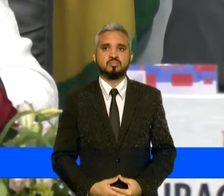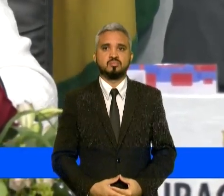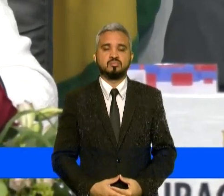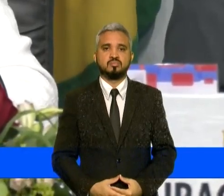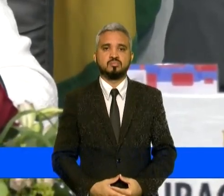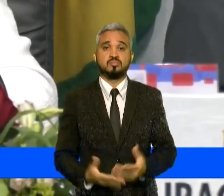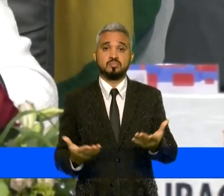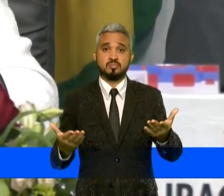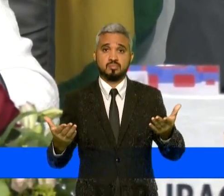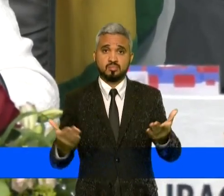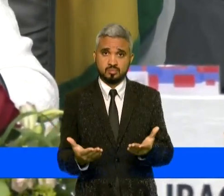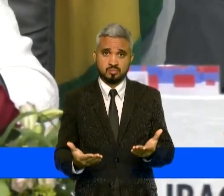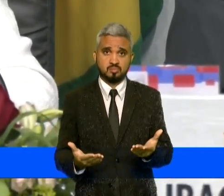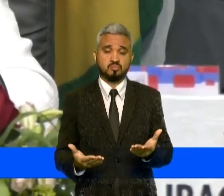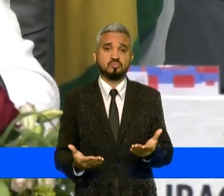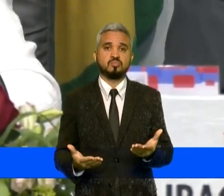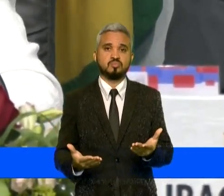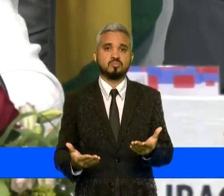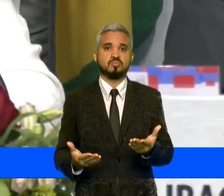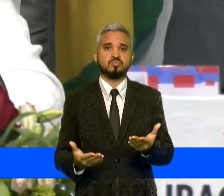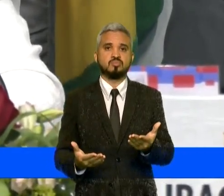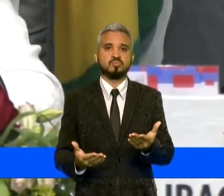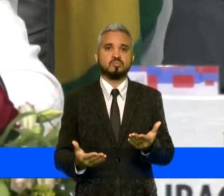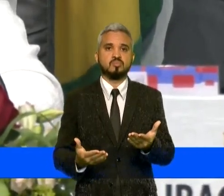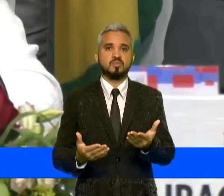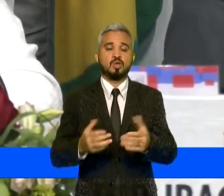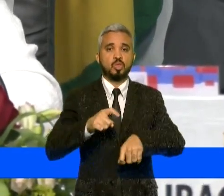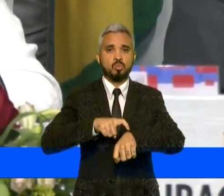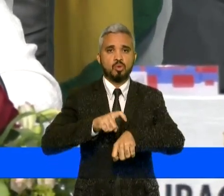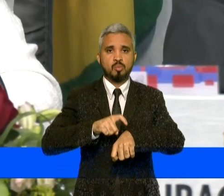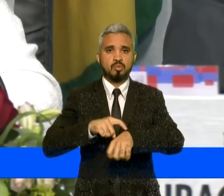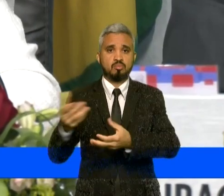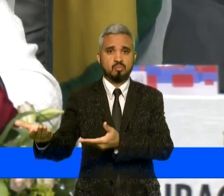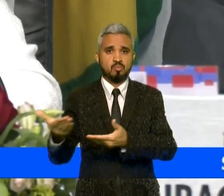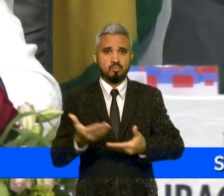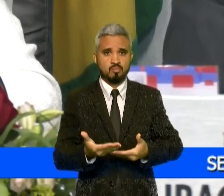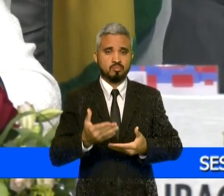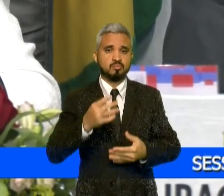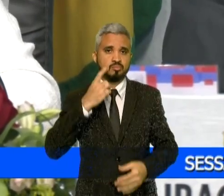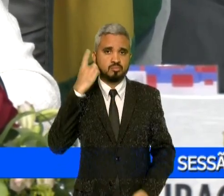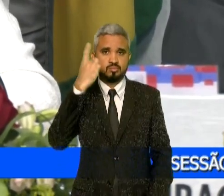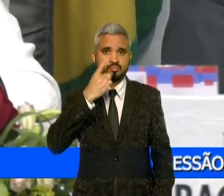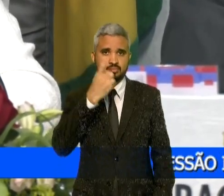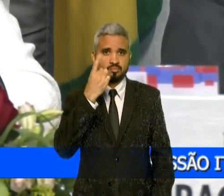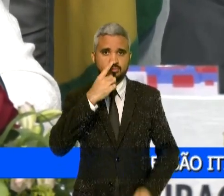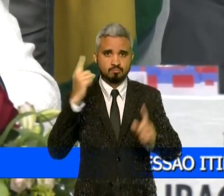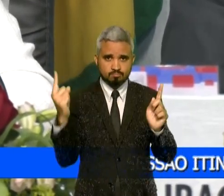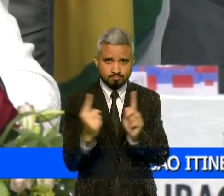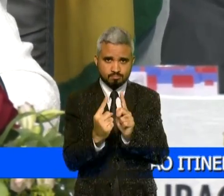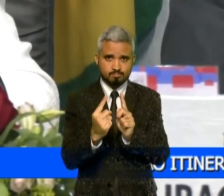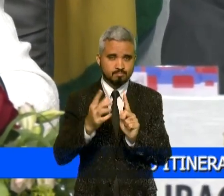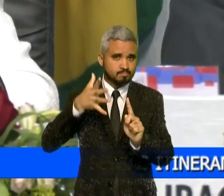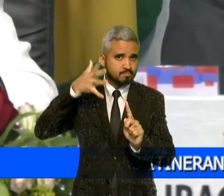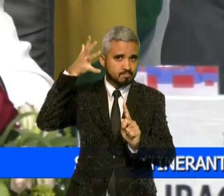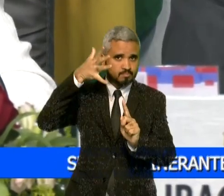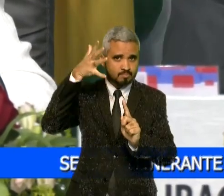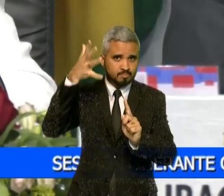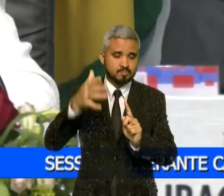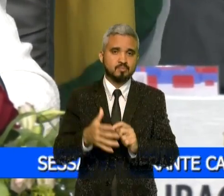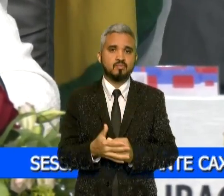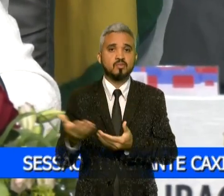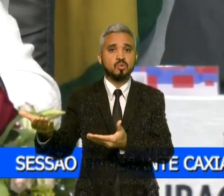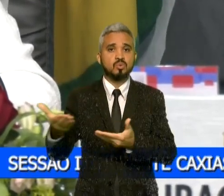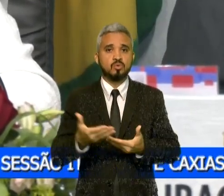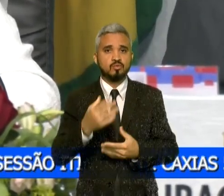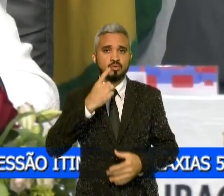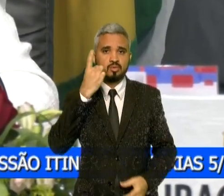Vamos passar para a relação de oradores do pequeno expediente. Com a palavra a deputada Daniela,